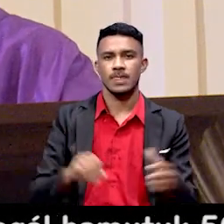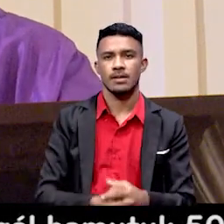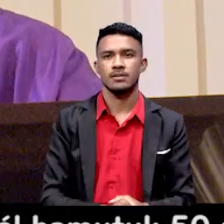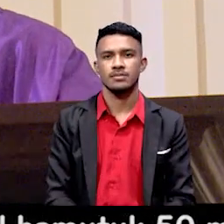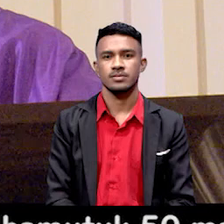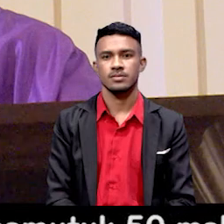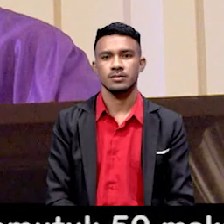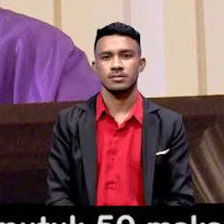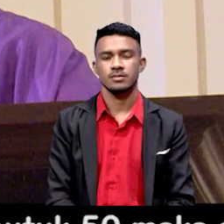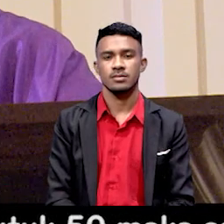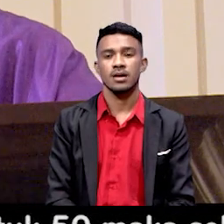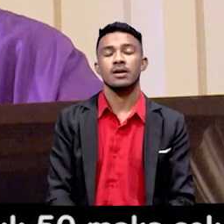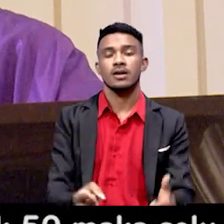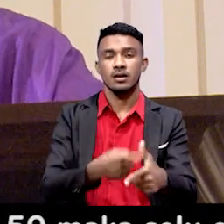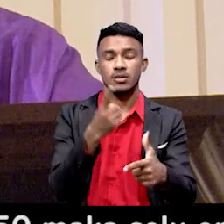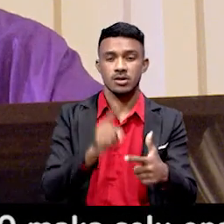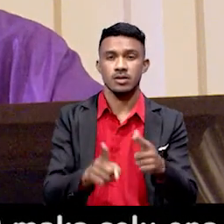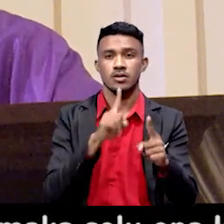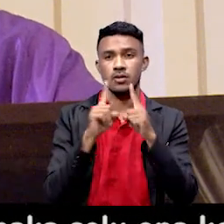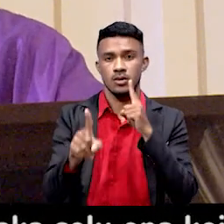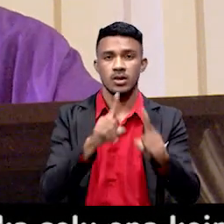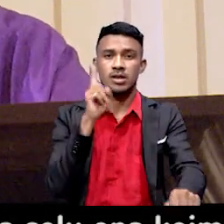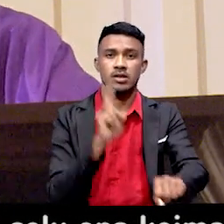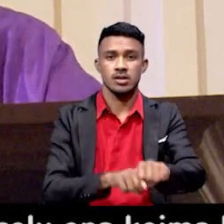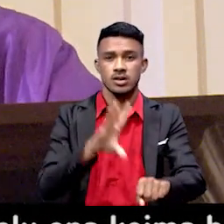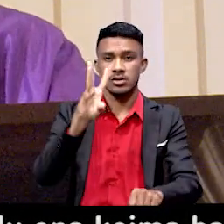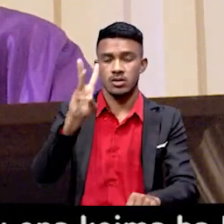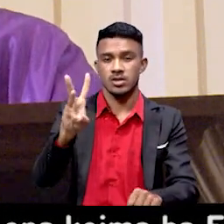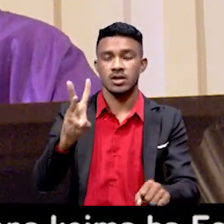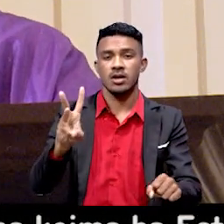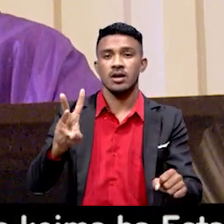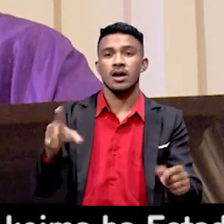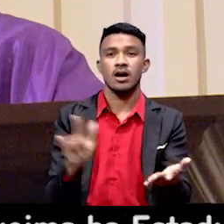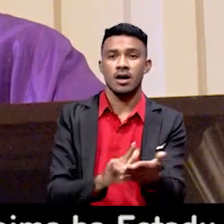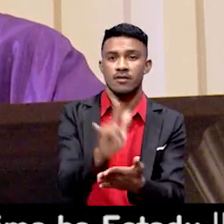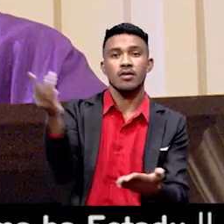Pronto, ne vamos ter. Depois, den kata, 6 horas, avião, to.